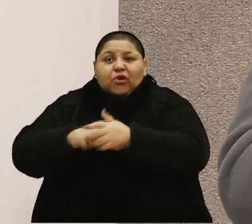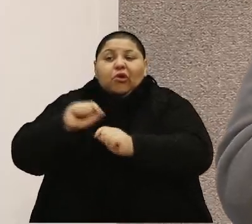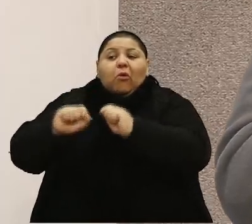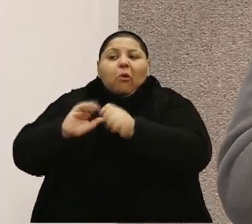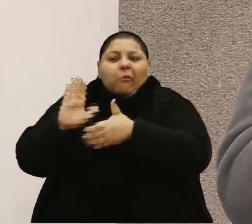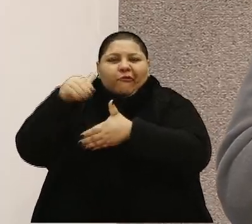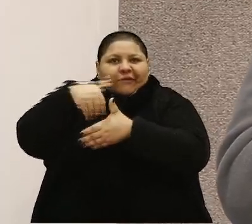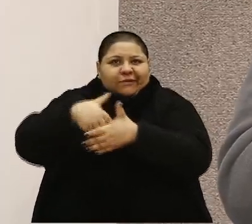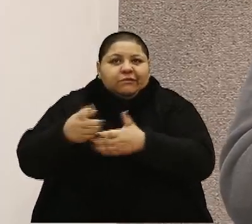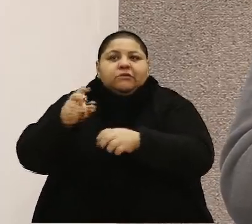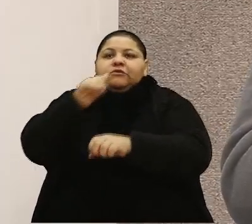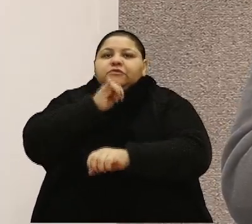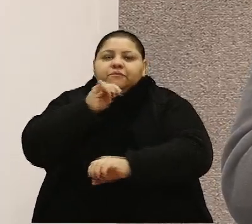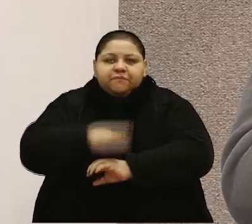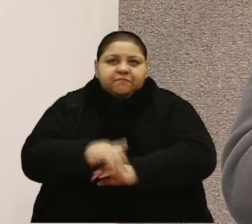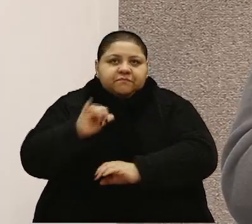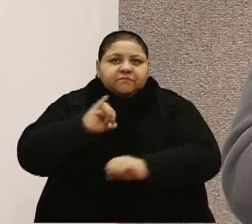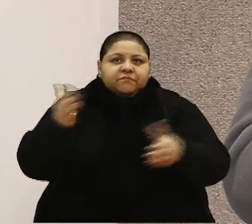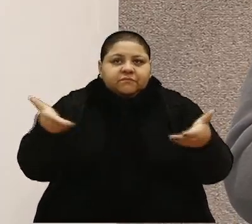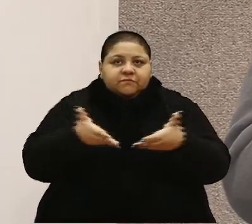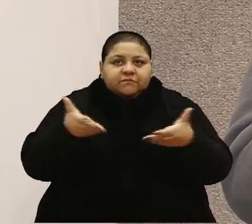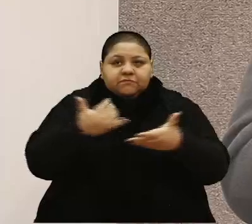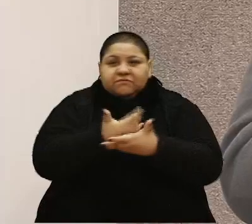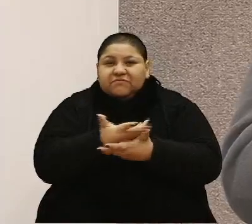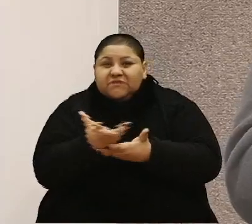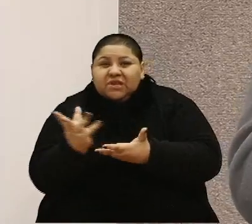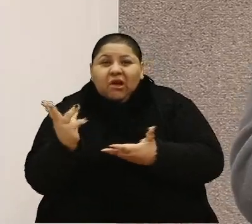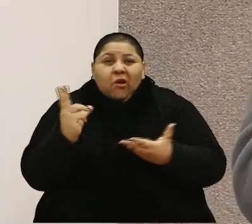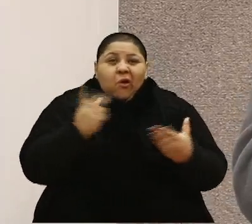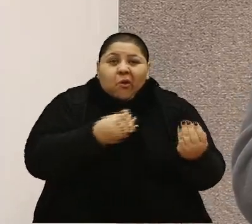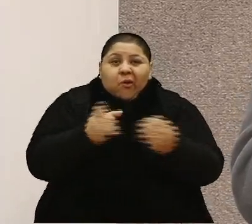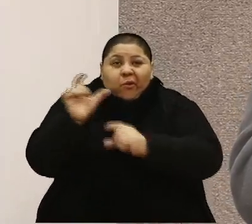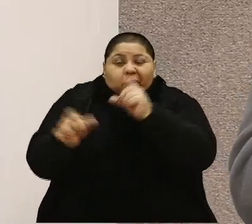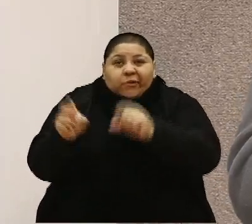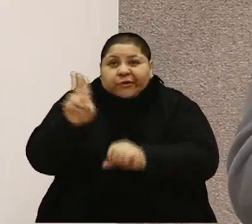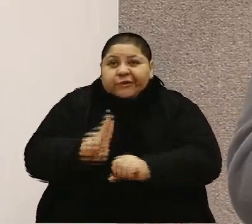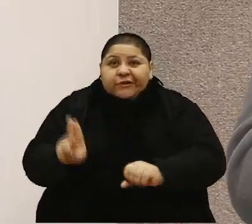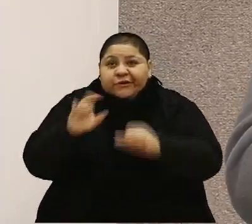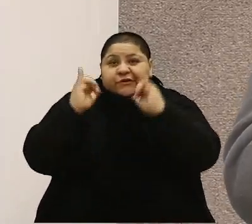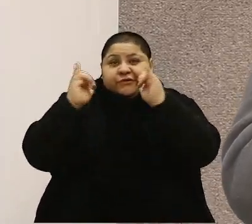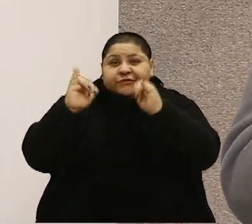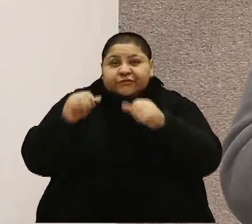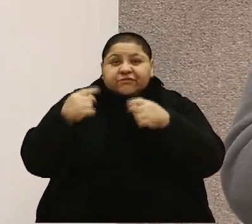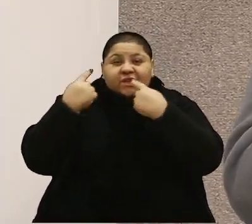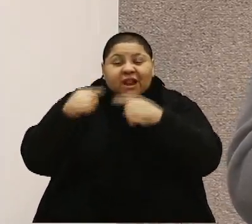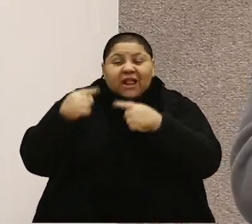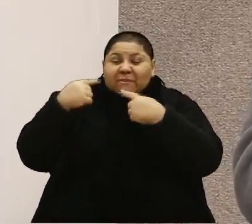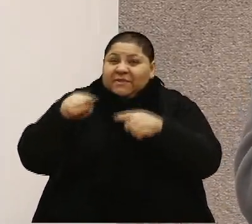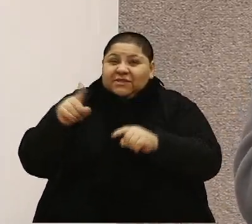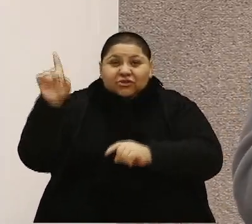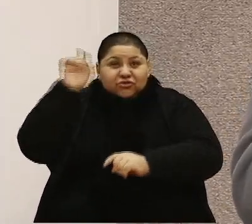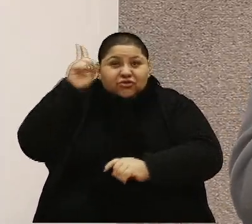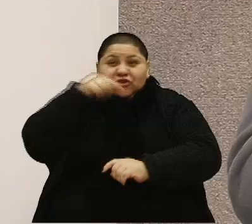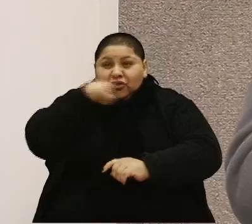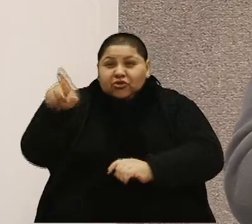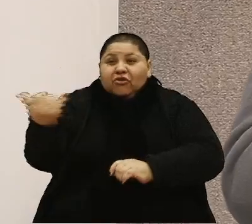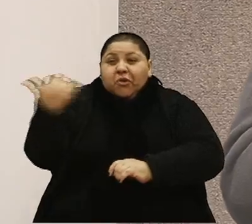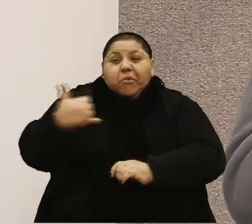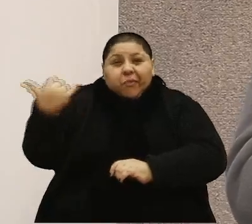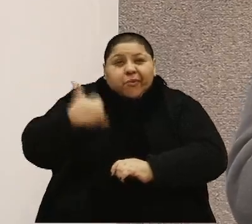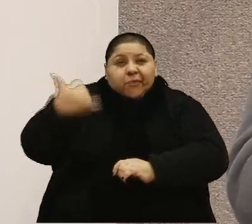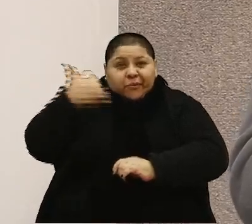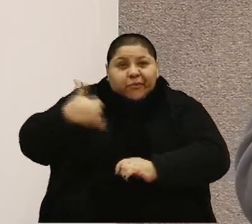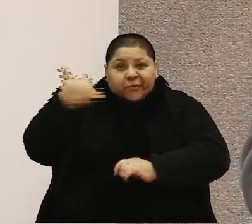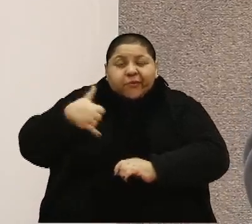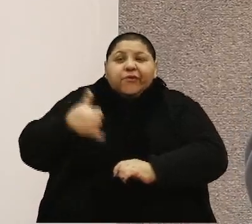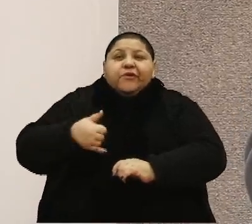voto. Por exemplo, nós temos hoje uma quantidade enorme de pessoas que utilizam o transporte público, reclamações diárias que todos nós aqui recebemos sem exceção.